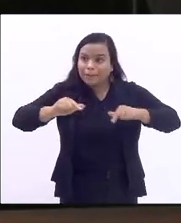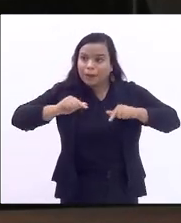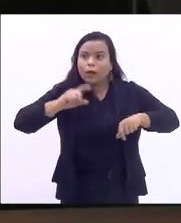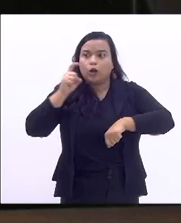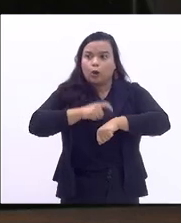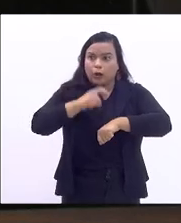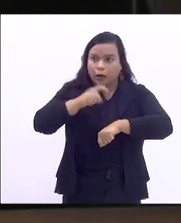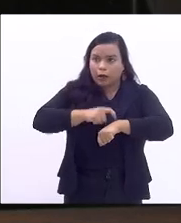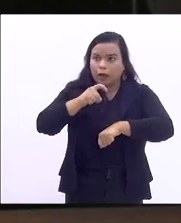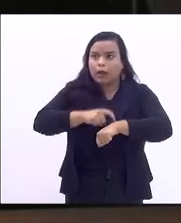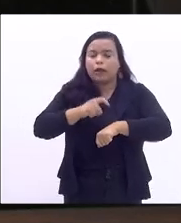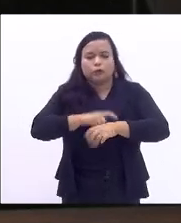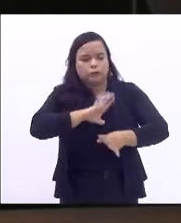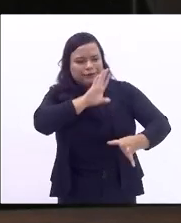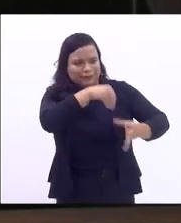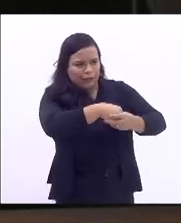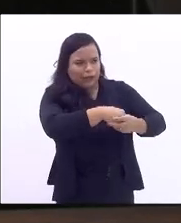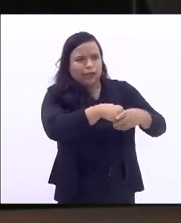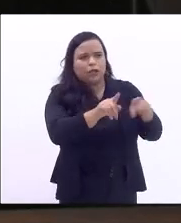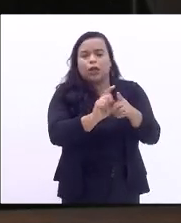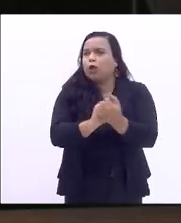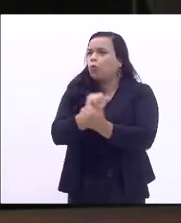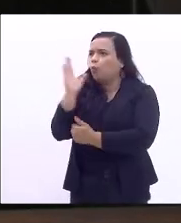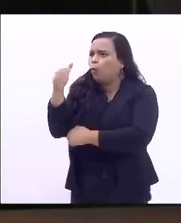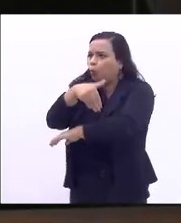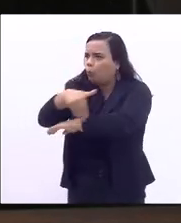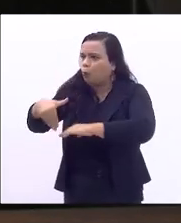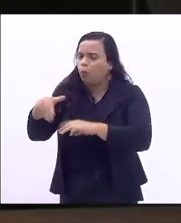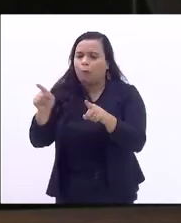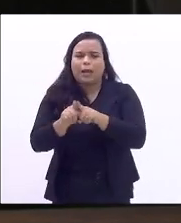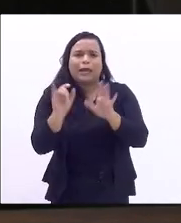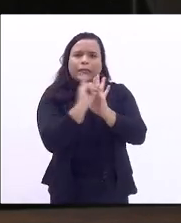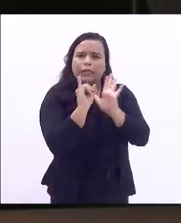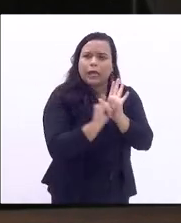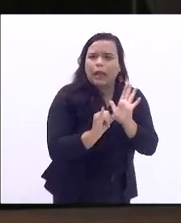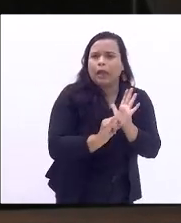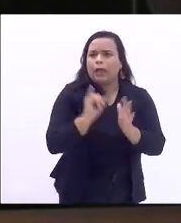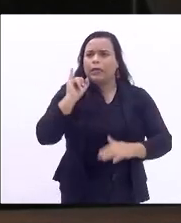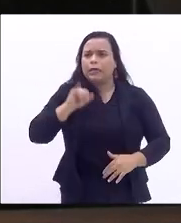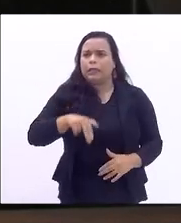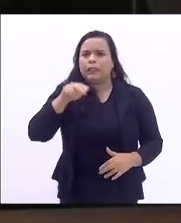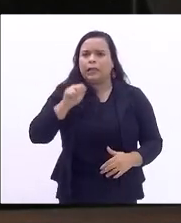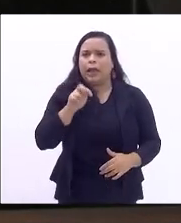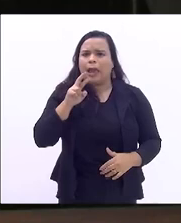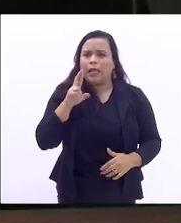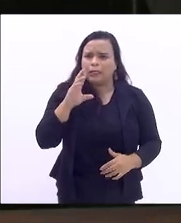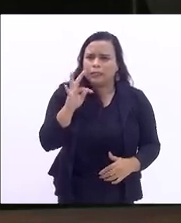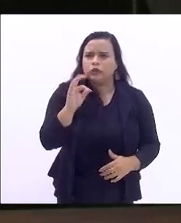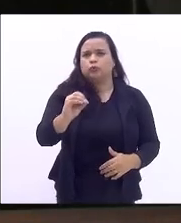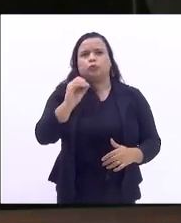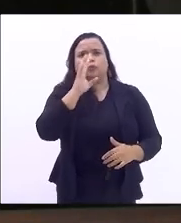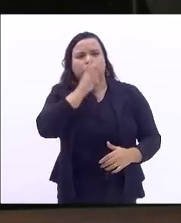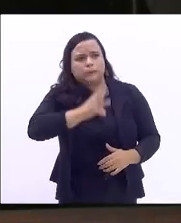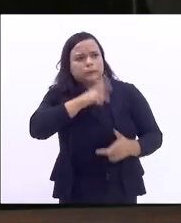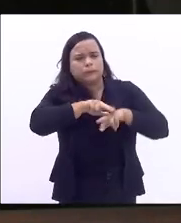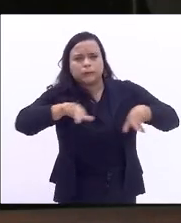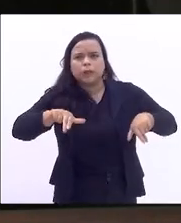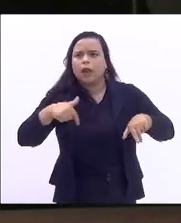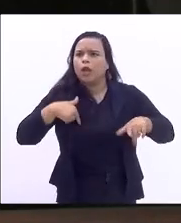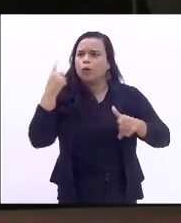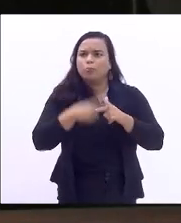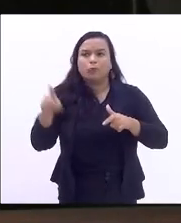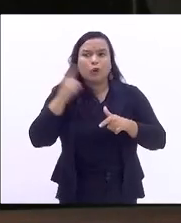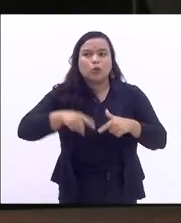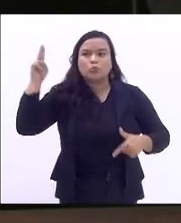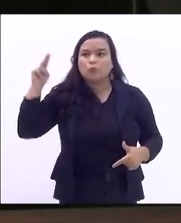plantão quanto na rua trabalhando inquérito enfim e eu nunca tive um problema